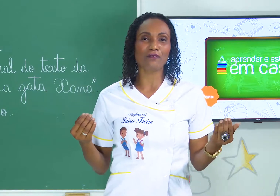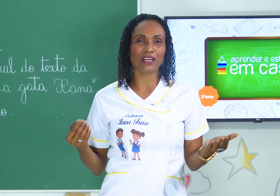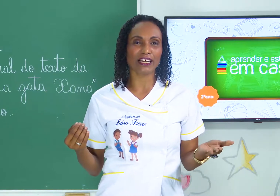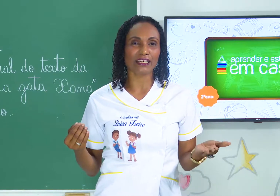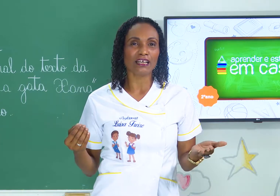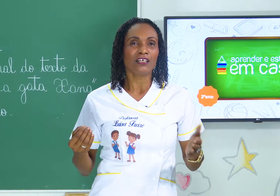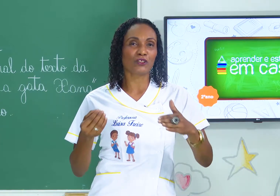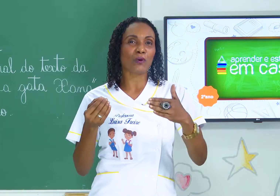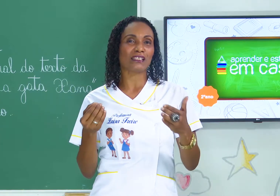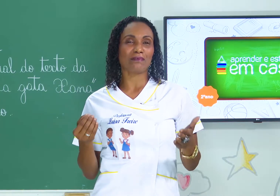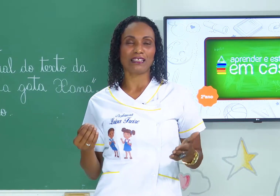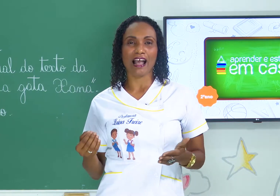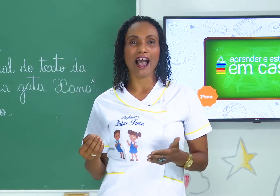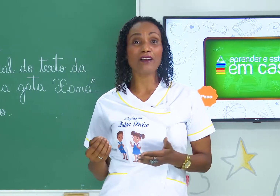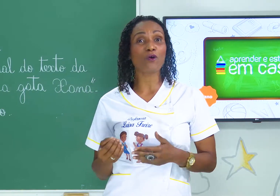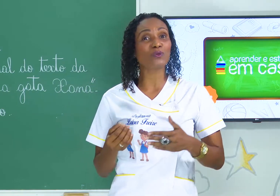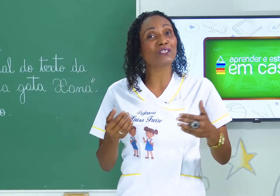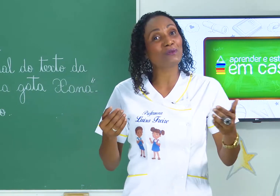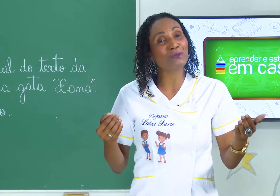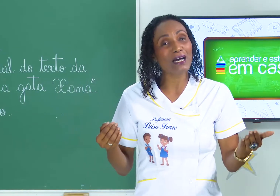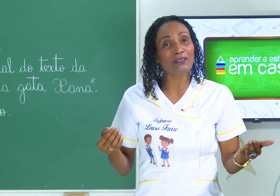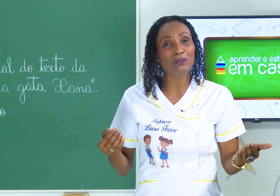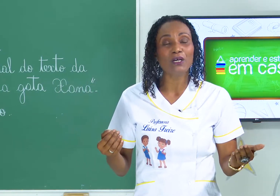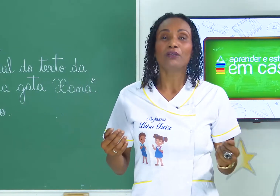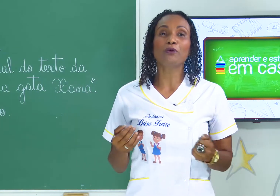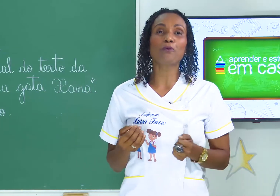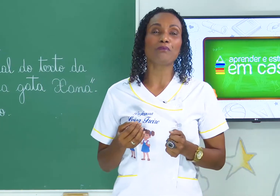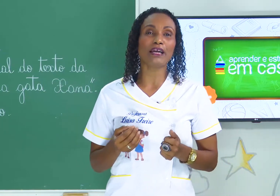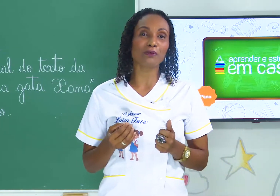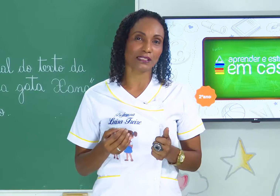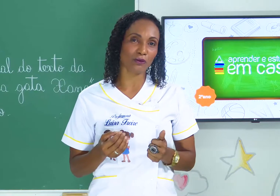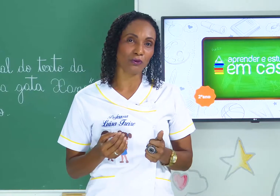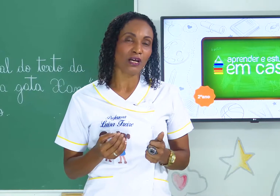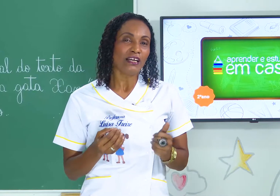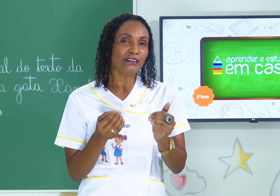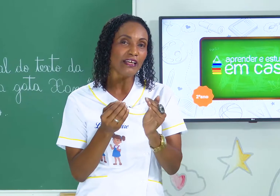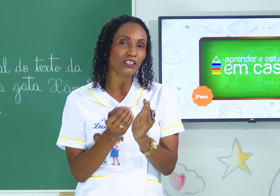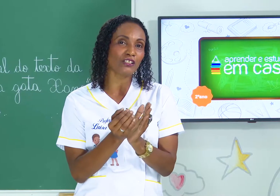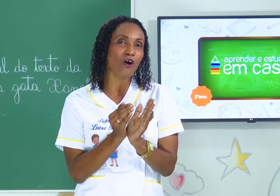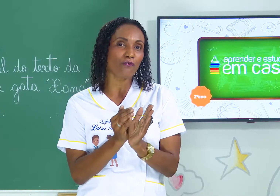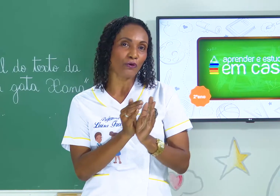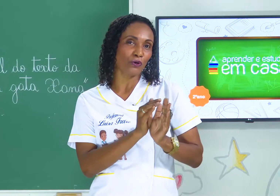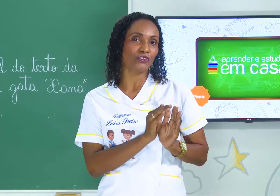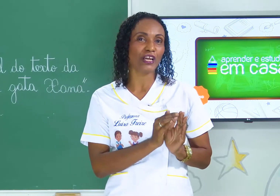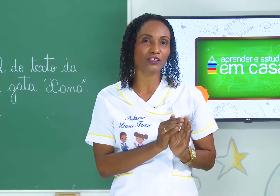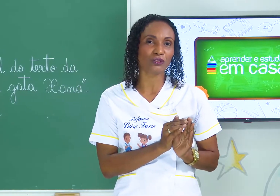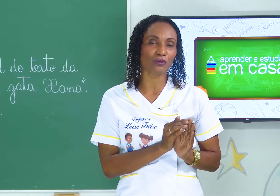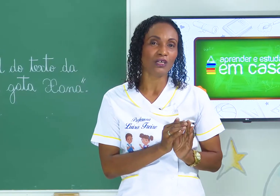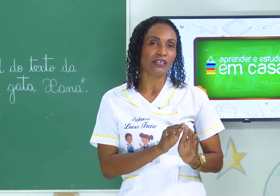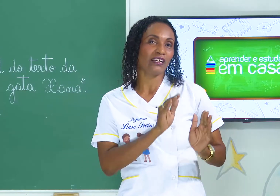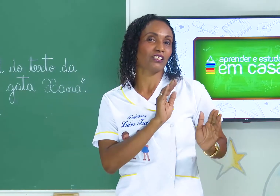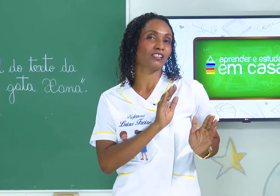Luiza Freire estou a trabalhar com o 2º ano do 1º ciclo neste novo